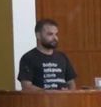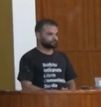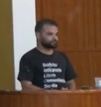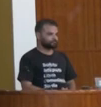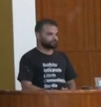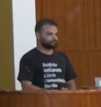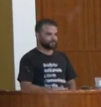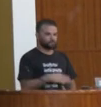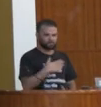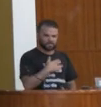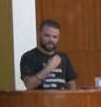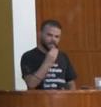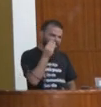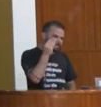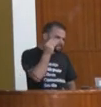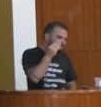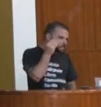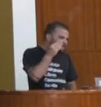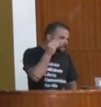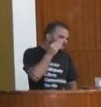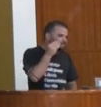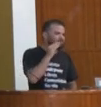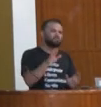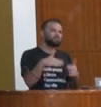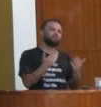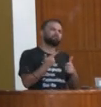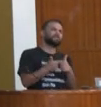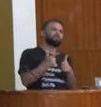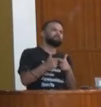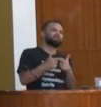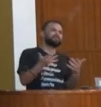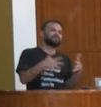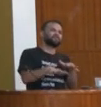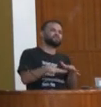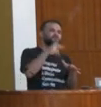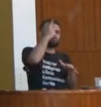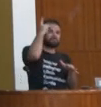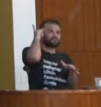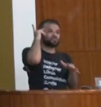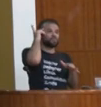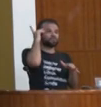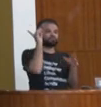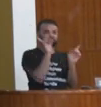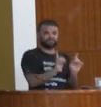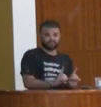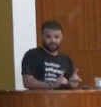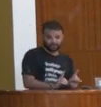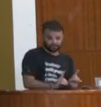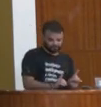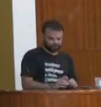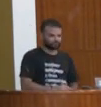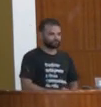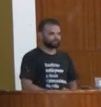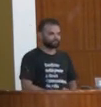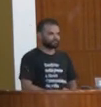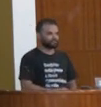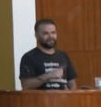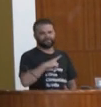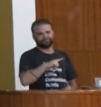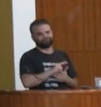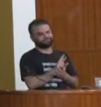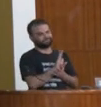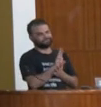experiência, o grande problema para a inclusão da pessoa com deficiência? A gente tem diversas